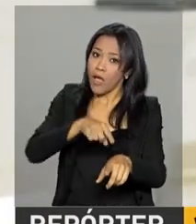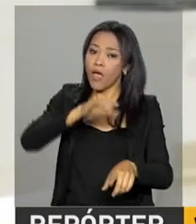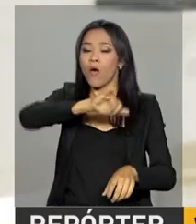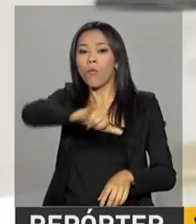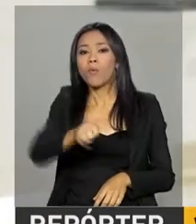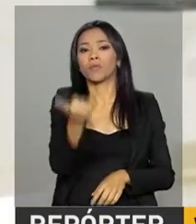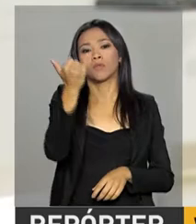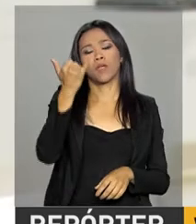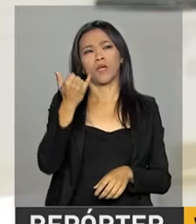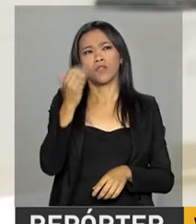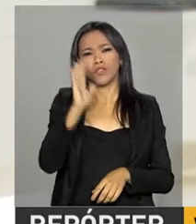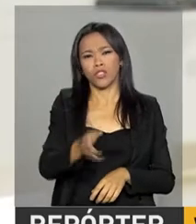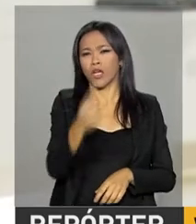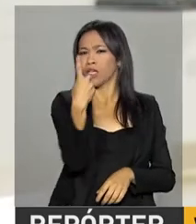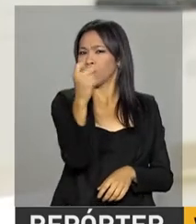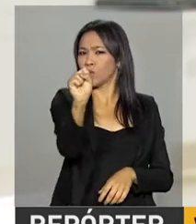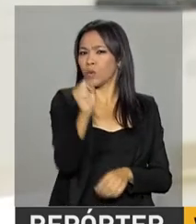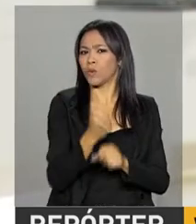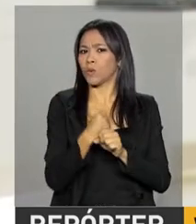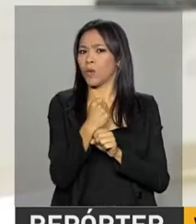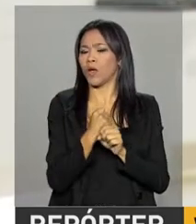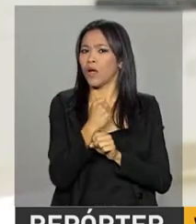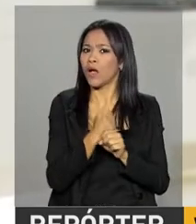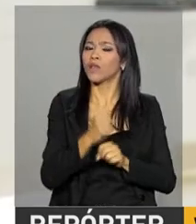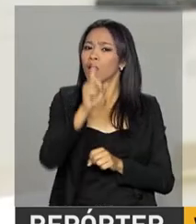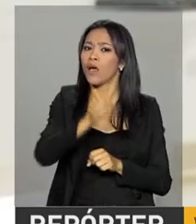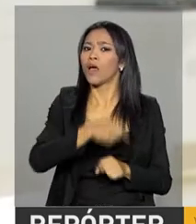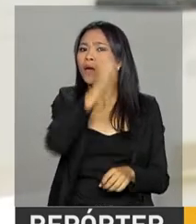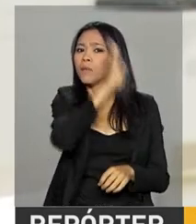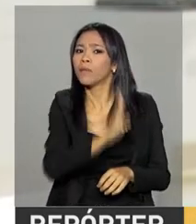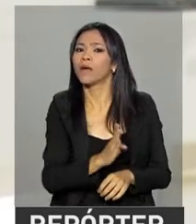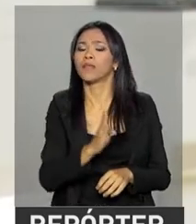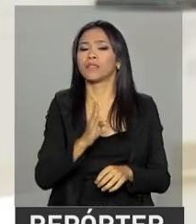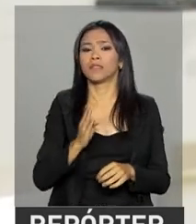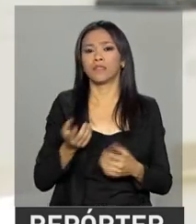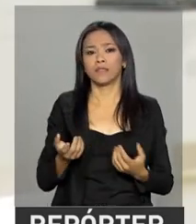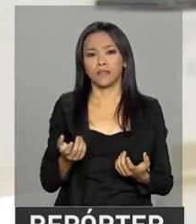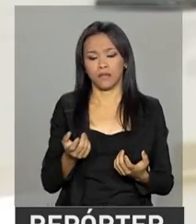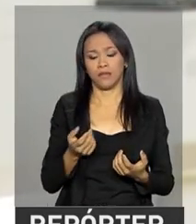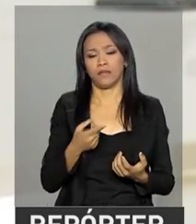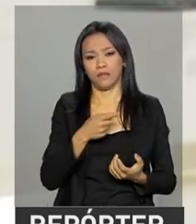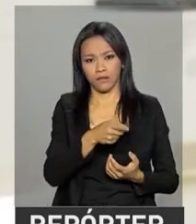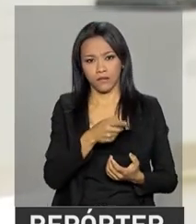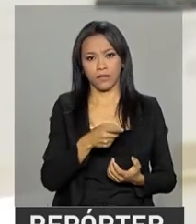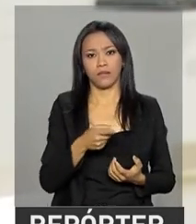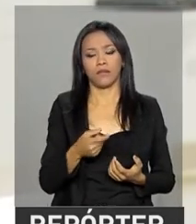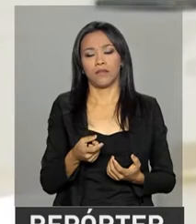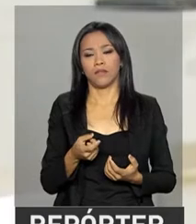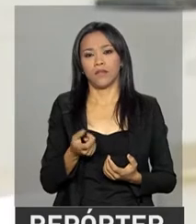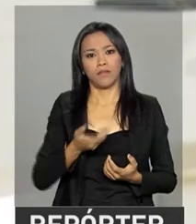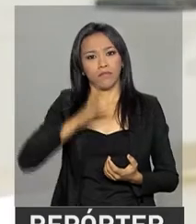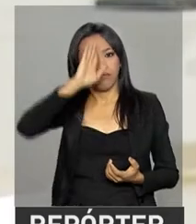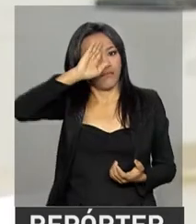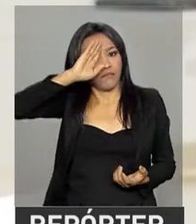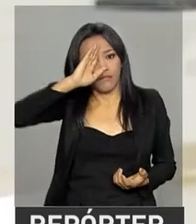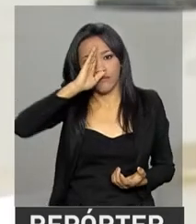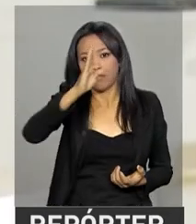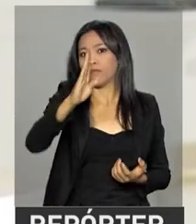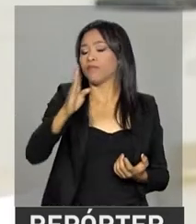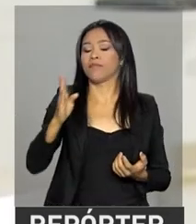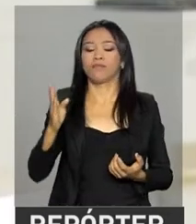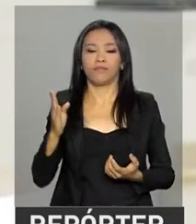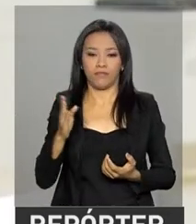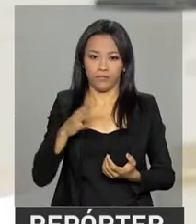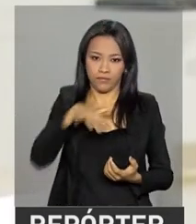Já há 18 anos tem se mostrado um país com ampla representatividade para a Huawei no Brasil, uma das principais operações